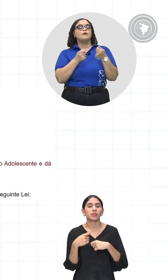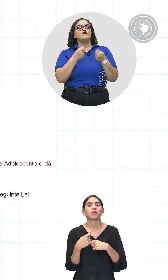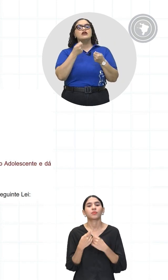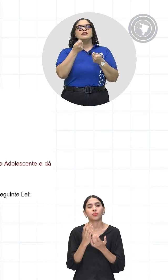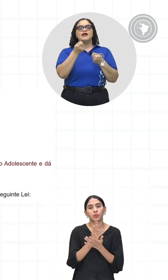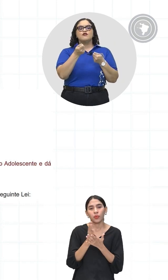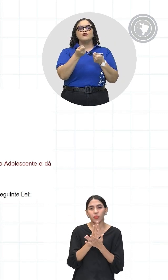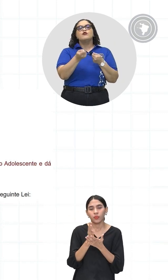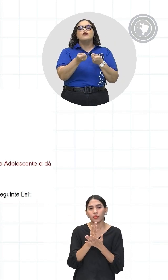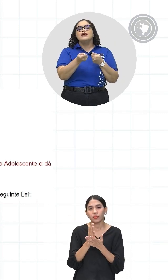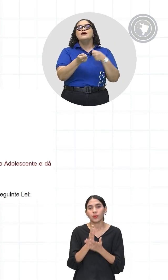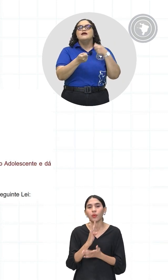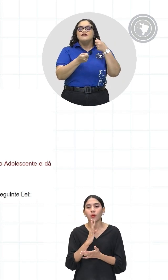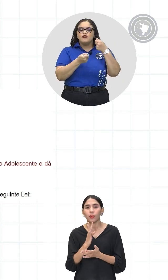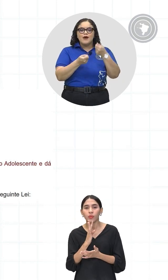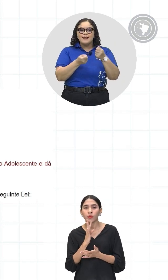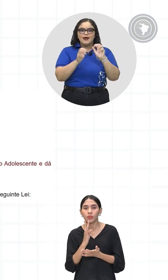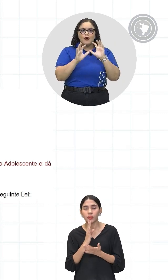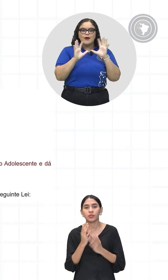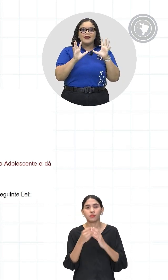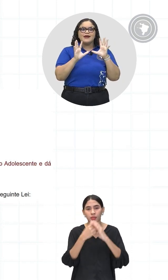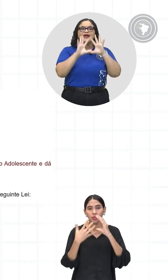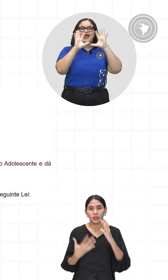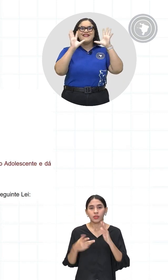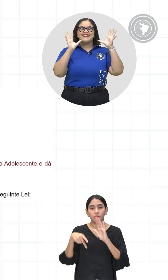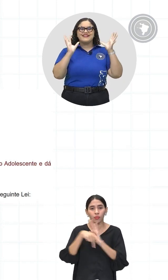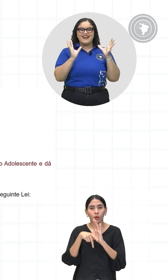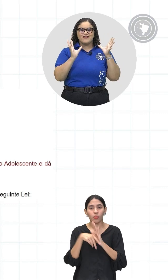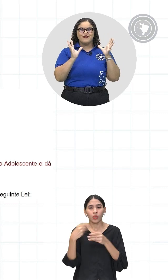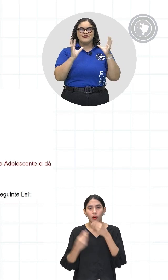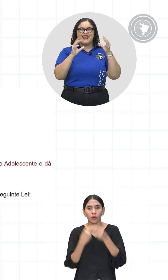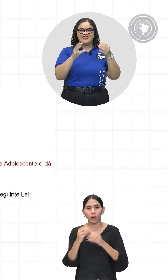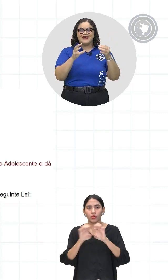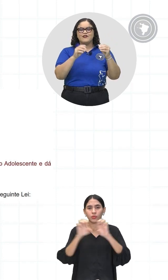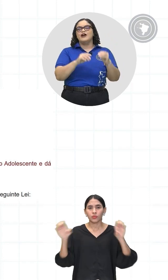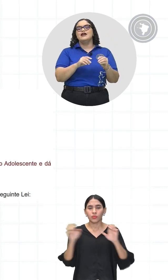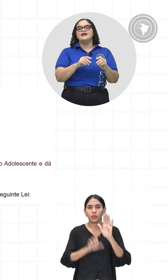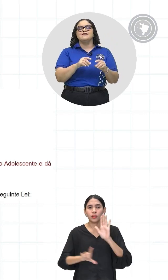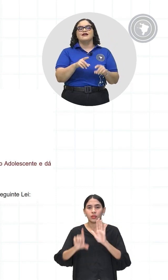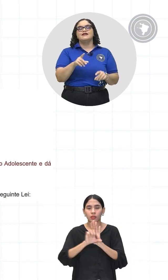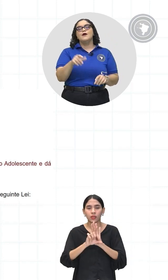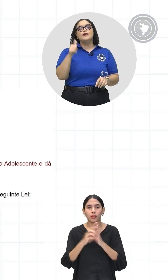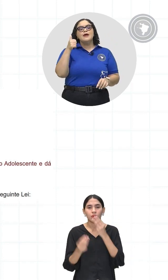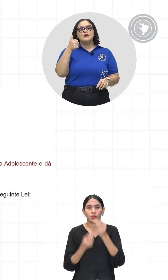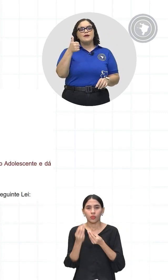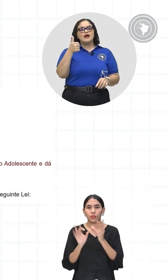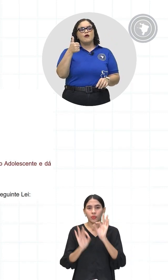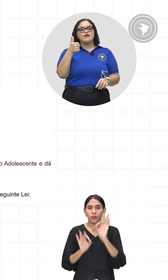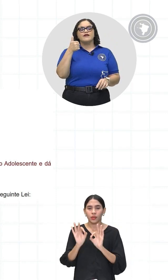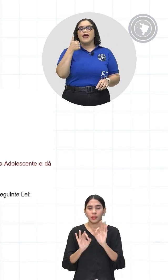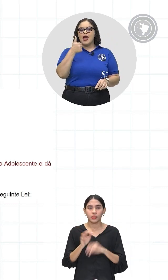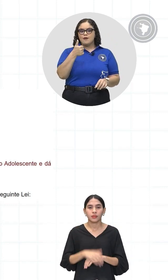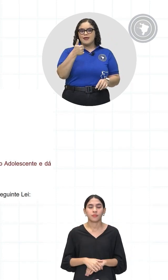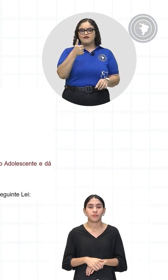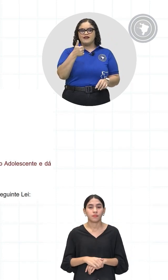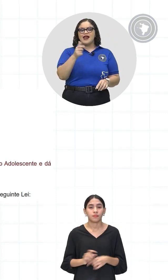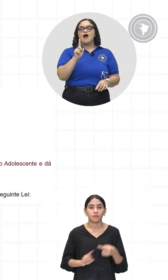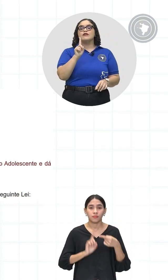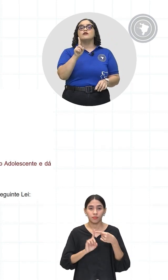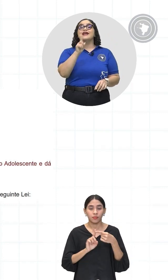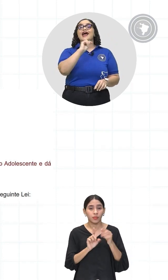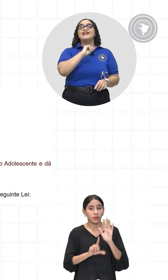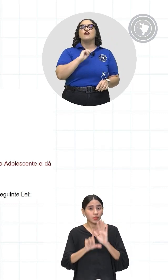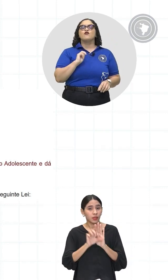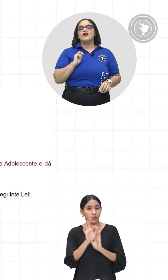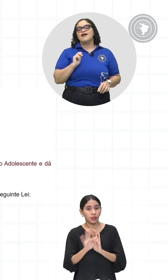elementos próprios da estrutura de uma lei, como é que esse texto da lei se organiza. Então, primeira coisa, é uma lei